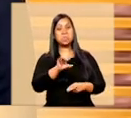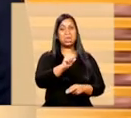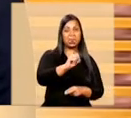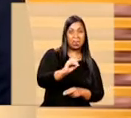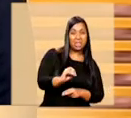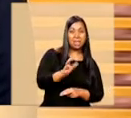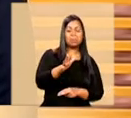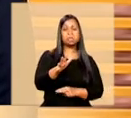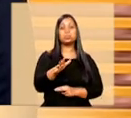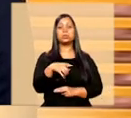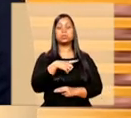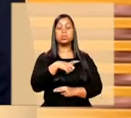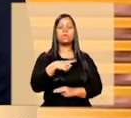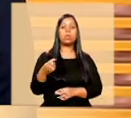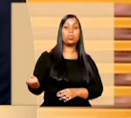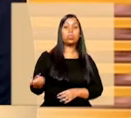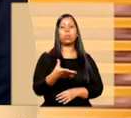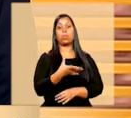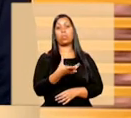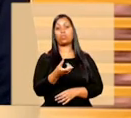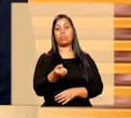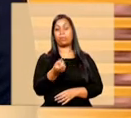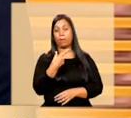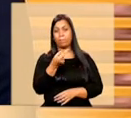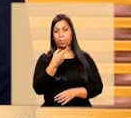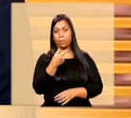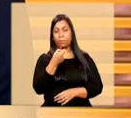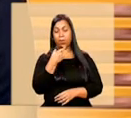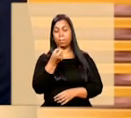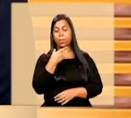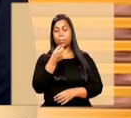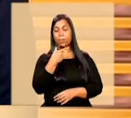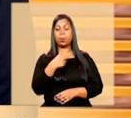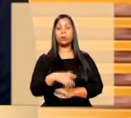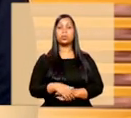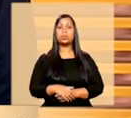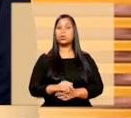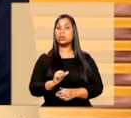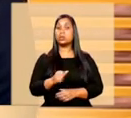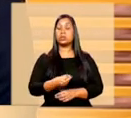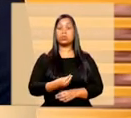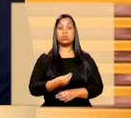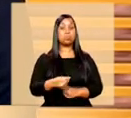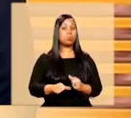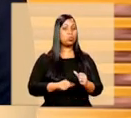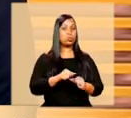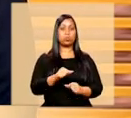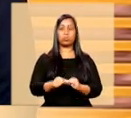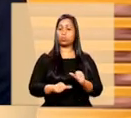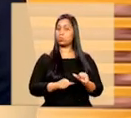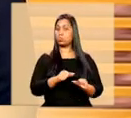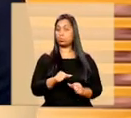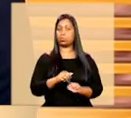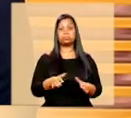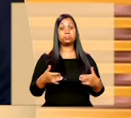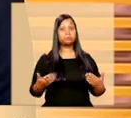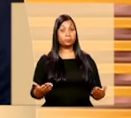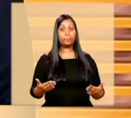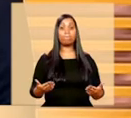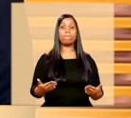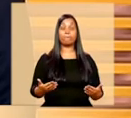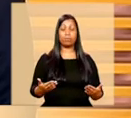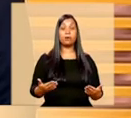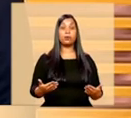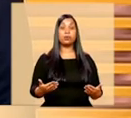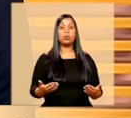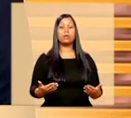de 80, surgiram novas medicações, né? Uma delas é a ciclosporina, que mudou completamente o cenário da rejeição. Então, desde